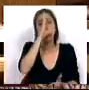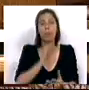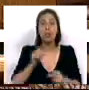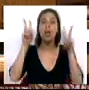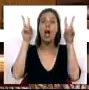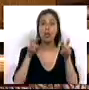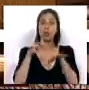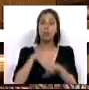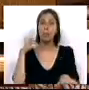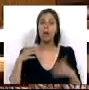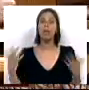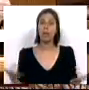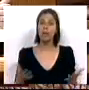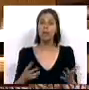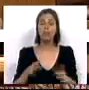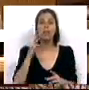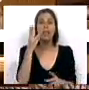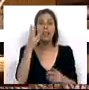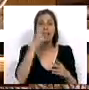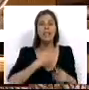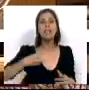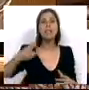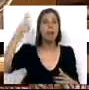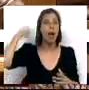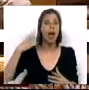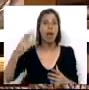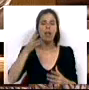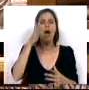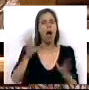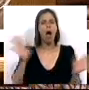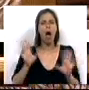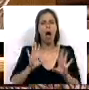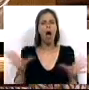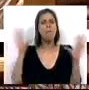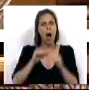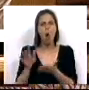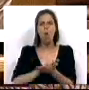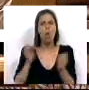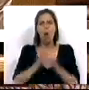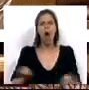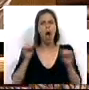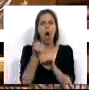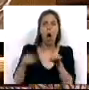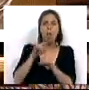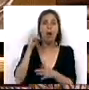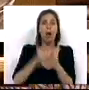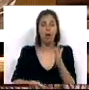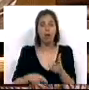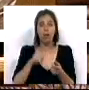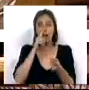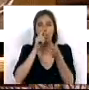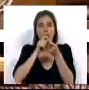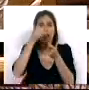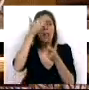Ministro dos Assuntos Parlamentares, há cerca de 3 semanas, disse que não haverá aumento de impostos. Poucos